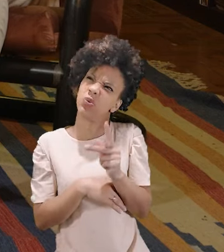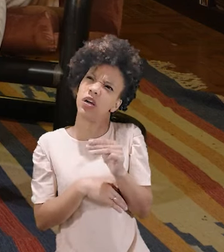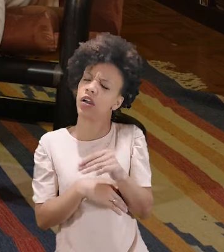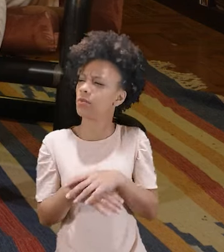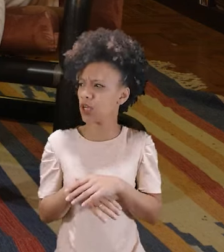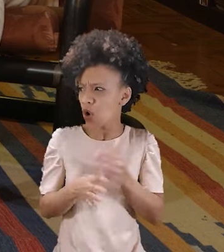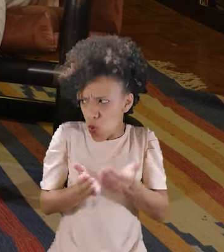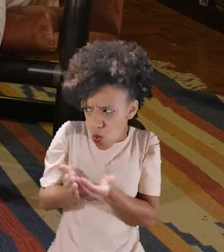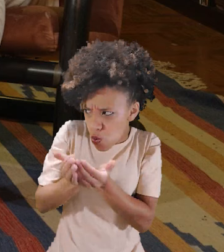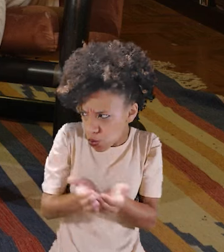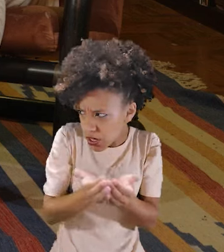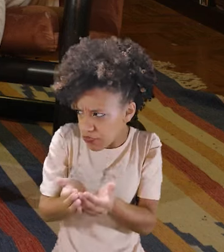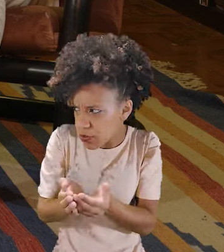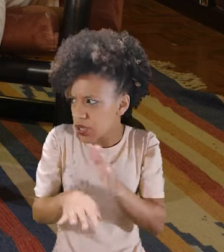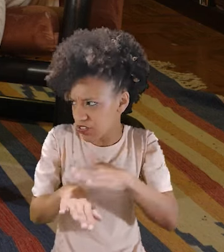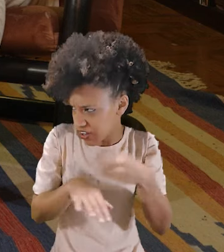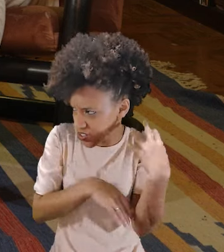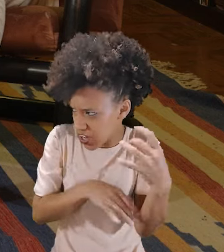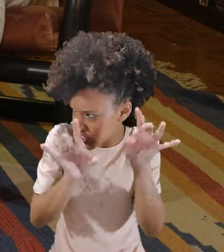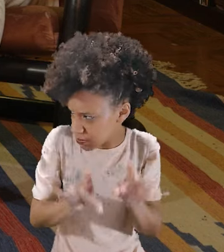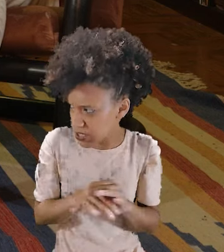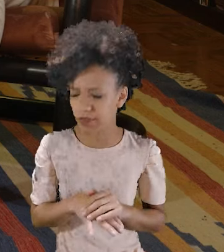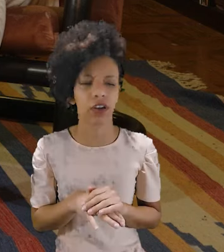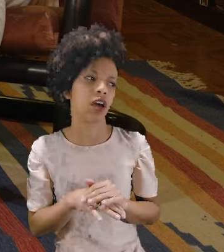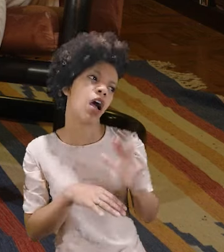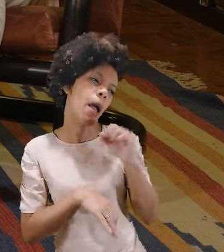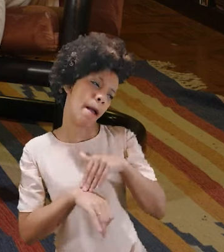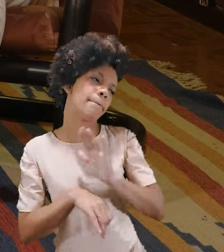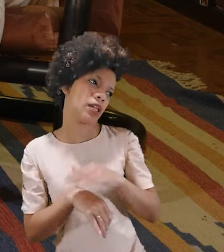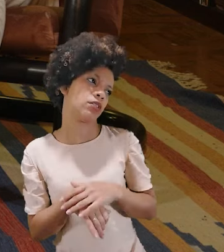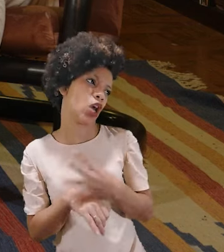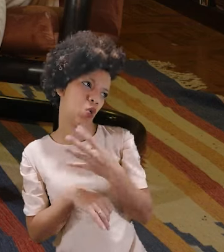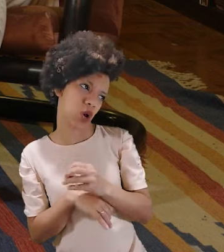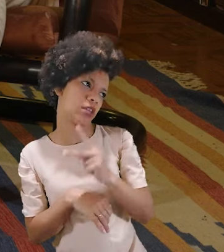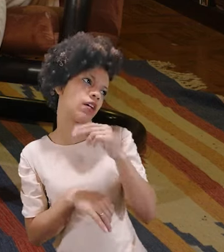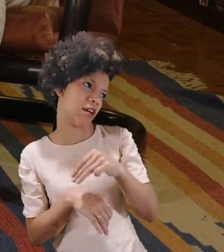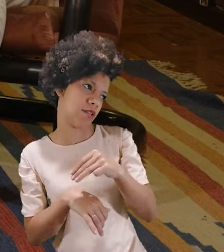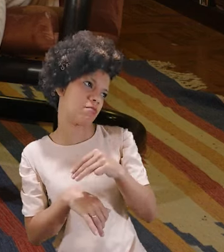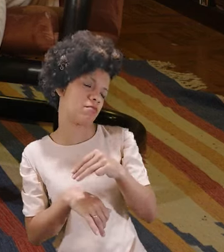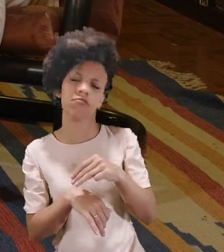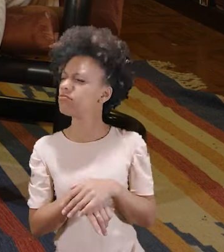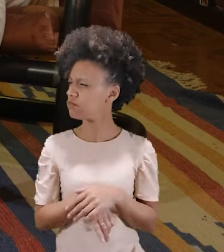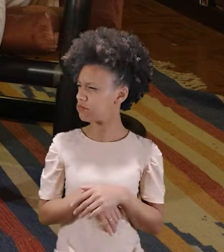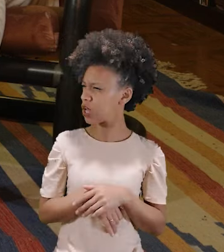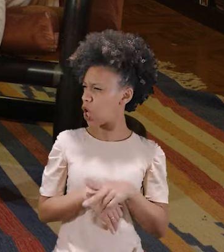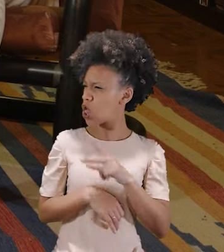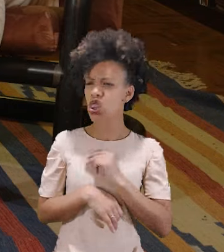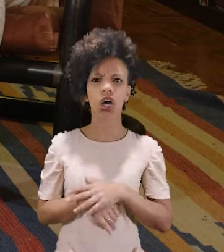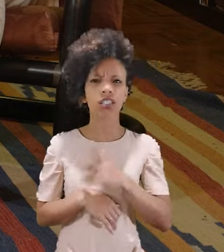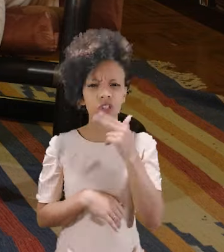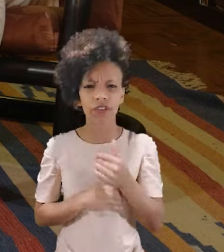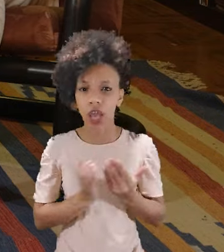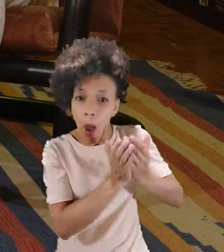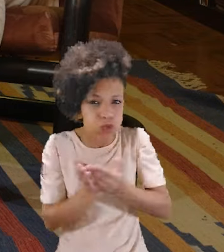menos é mais um navio da que faz Cruzeiro ele chega quanto é mais rápido que pode chegar a 40 que nós por aí eu achava que